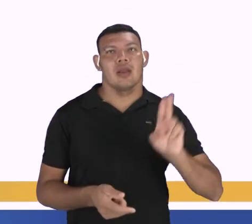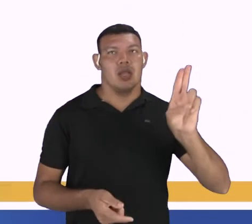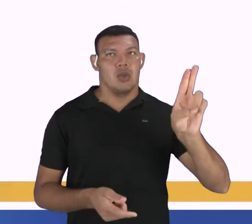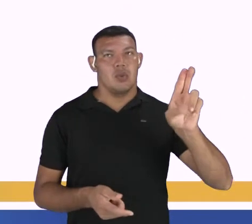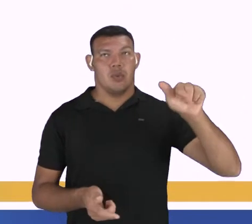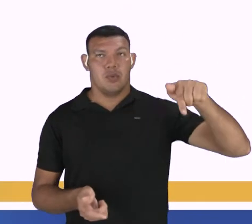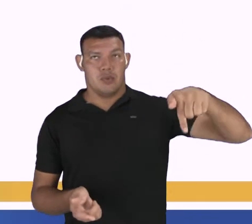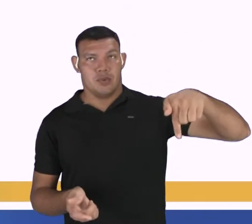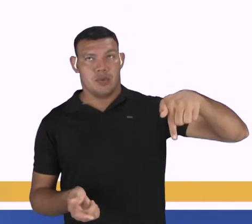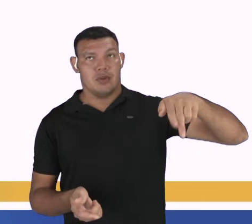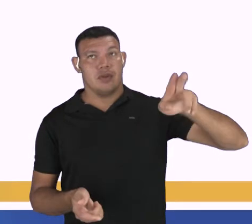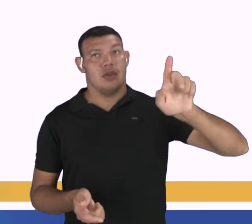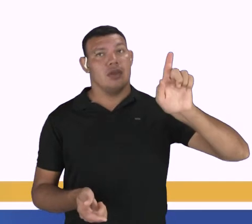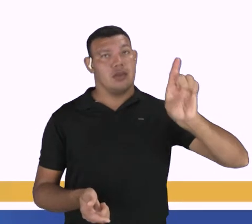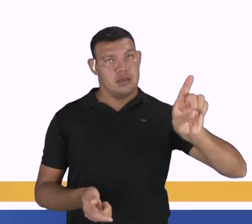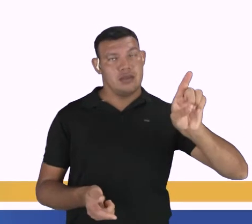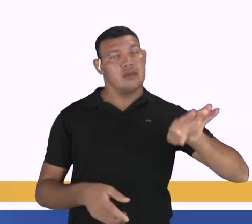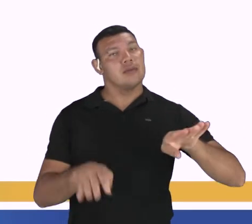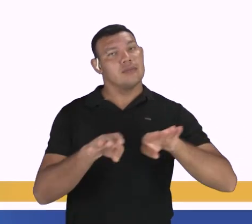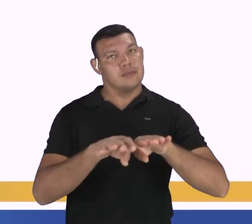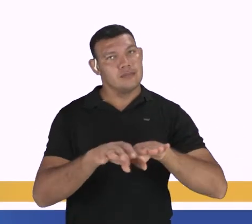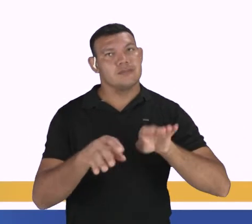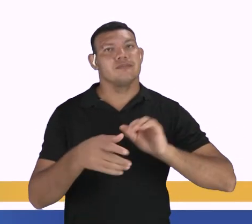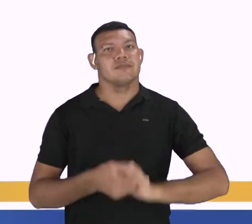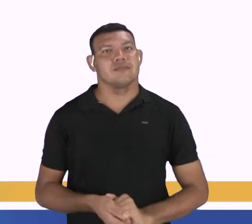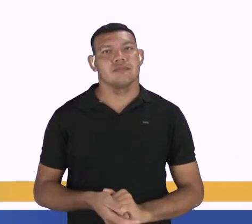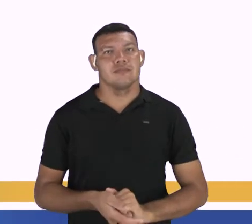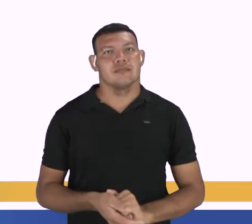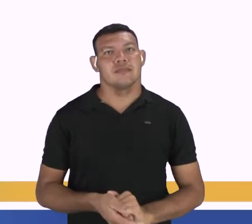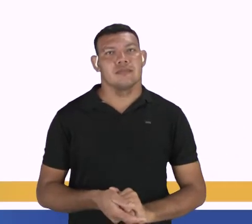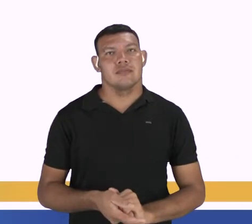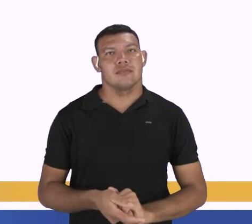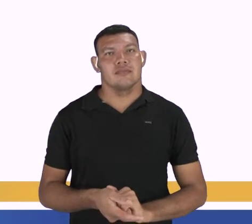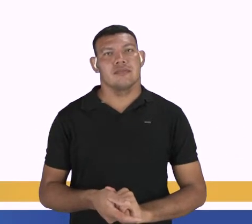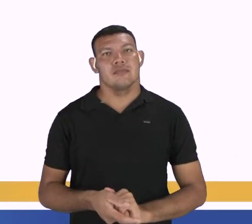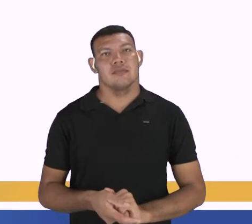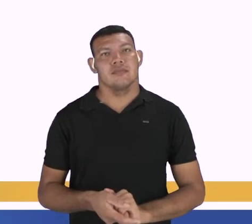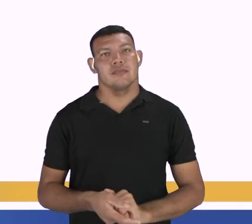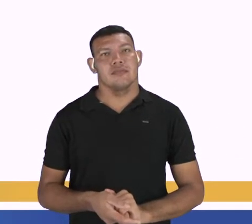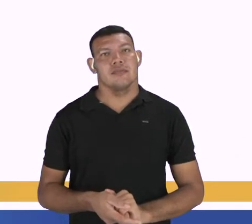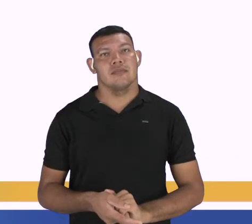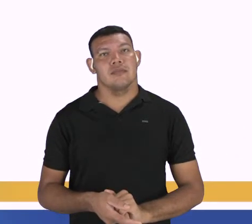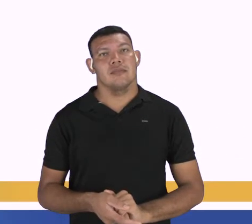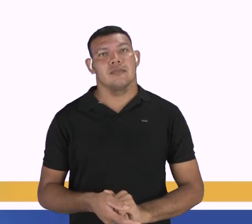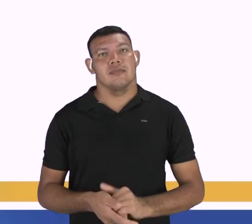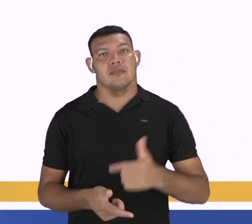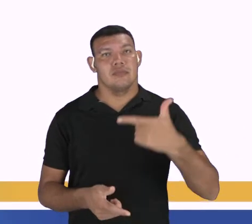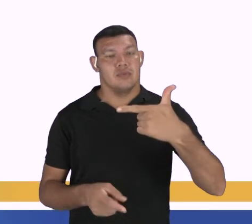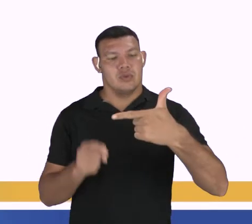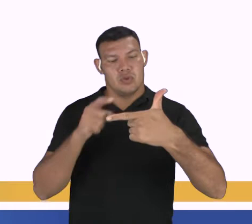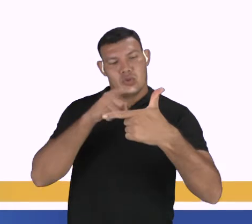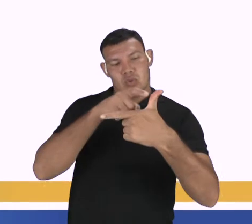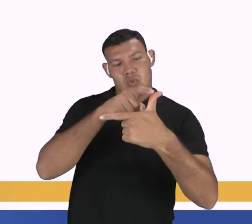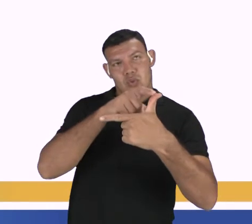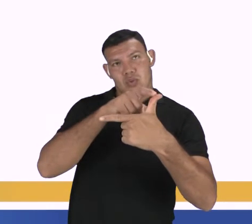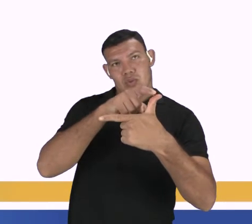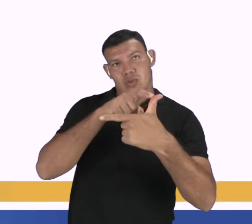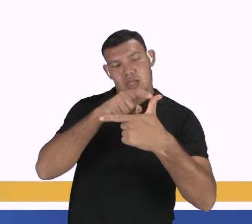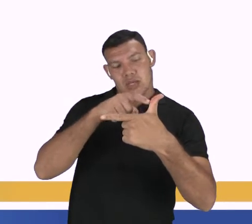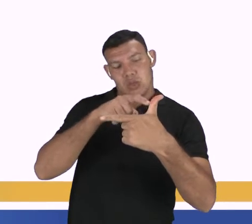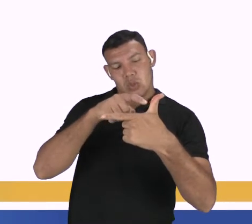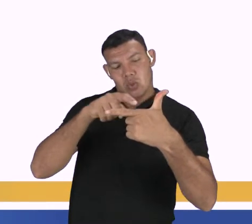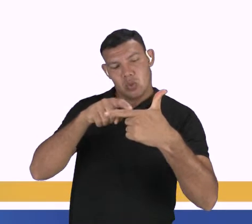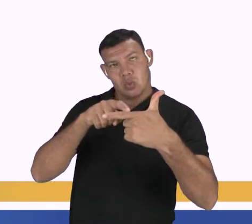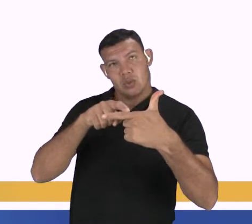90 graus, porque você pode observar aí que, no caso, por exemplo, no caso do ângulo UQD, né, o